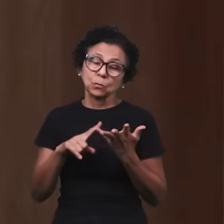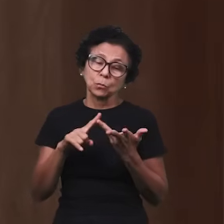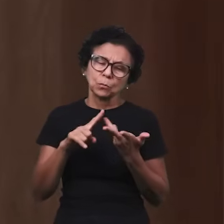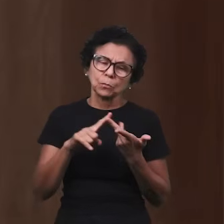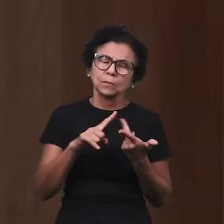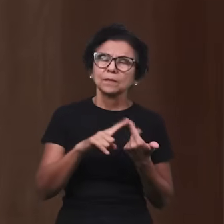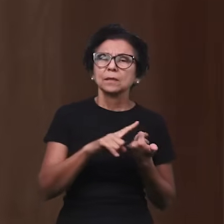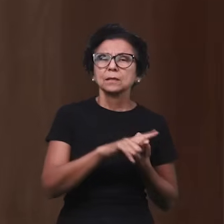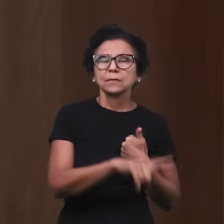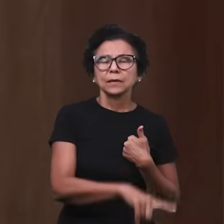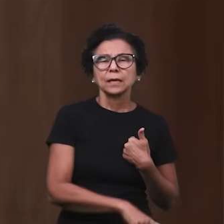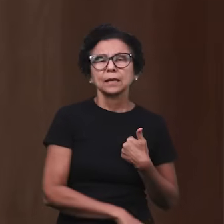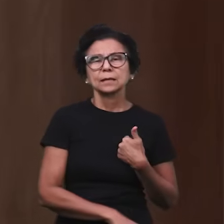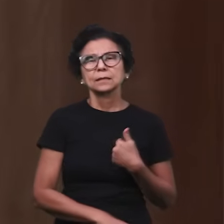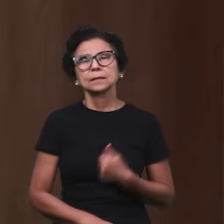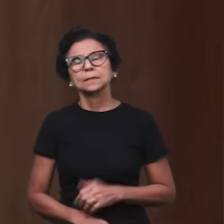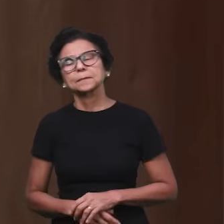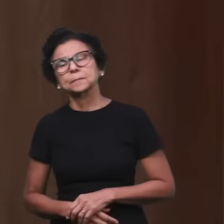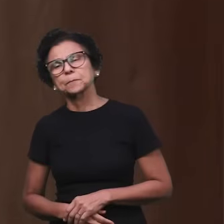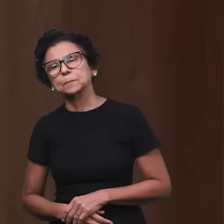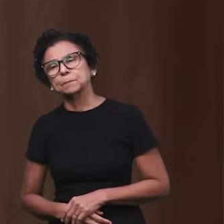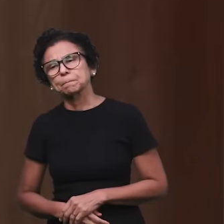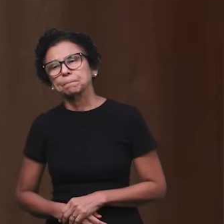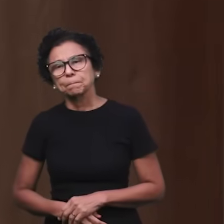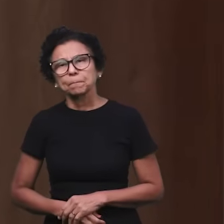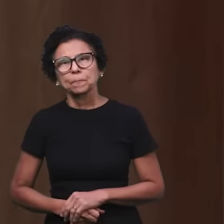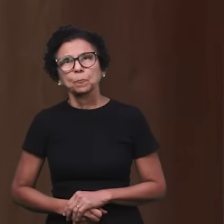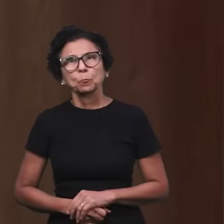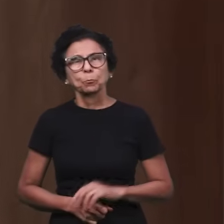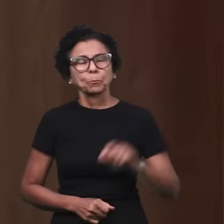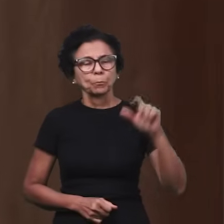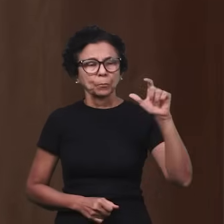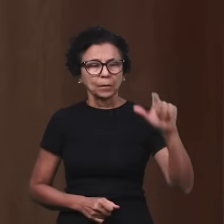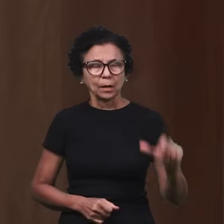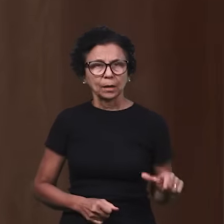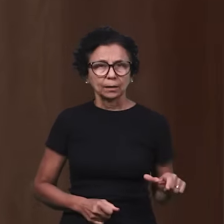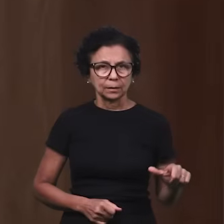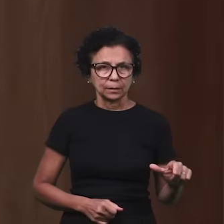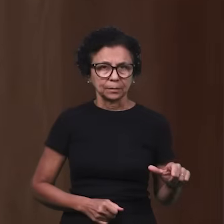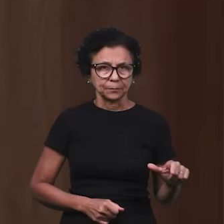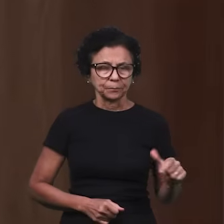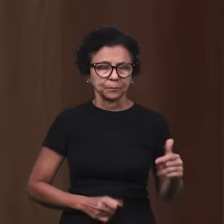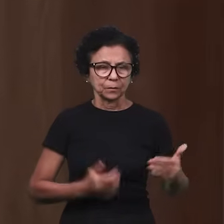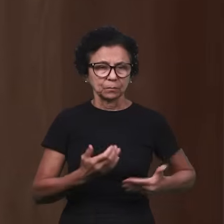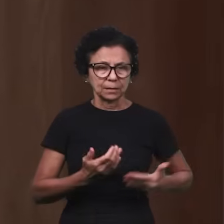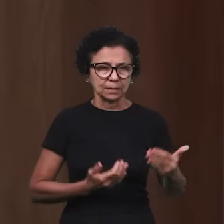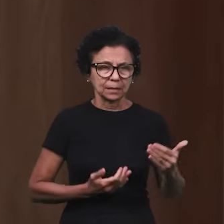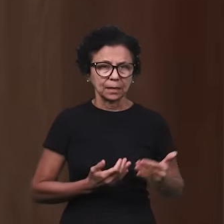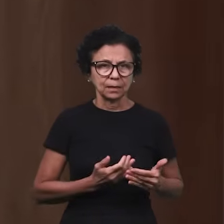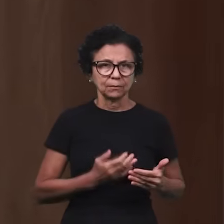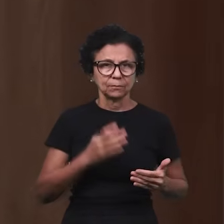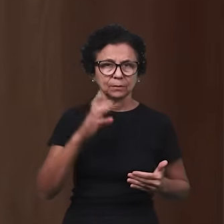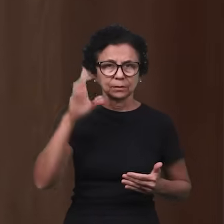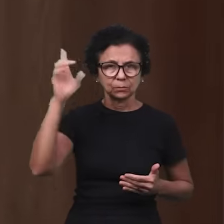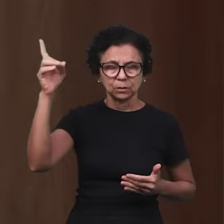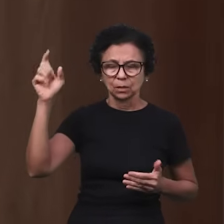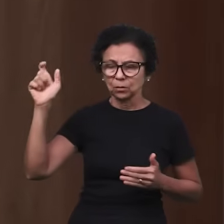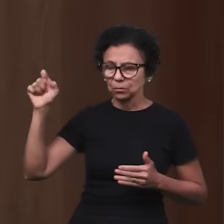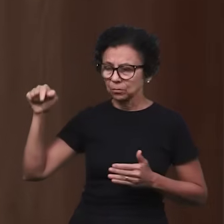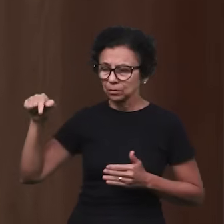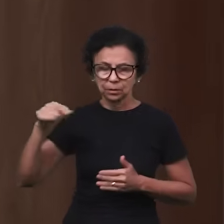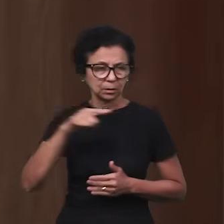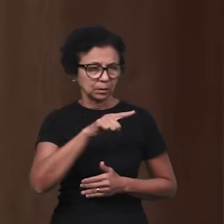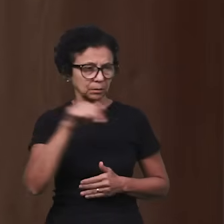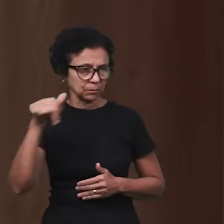ovelha e deu a ela uma palavra, né? Irmã, irmão, jovem,